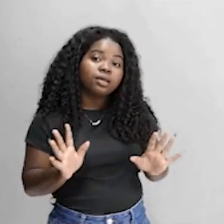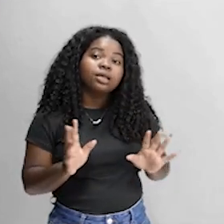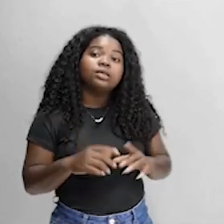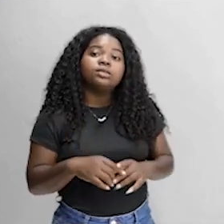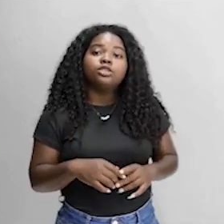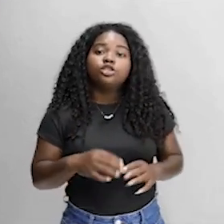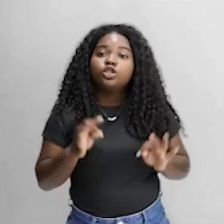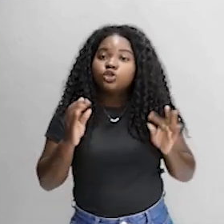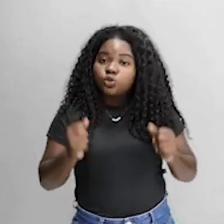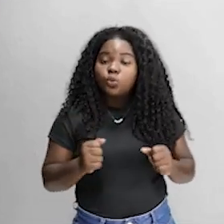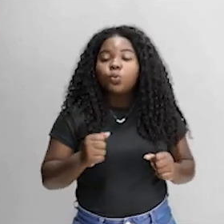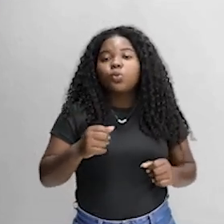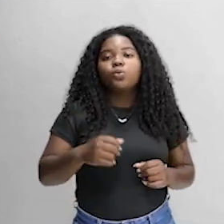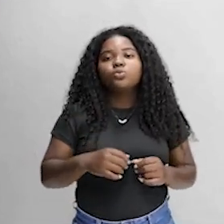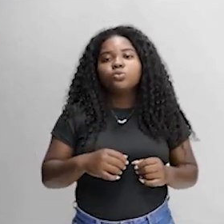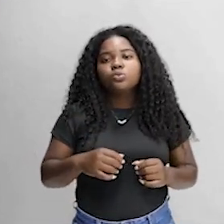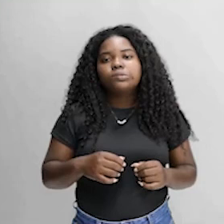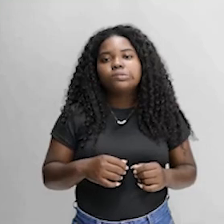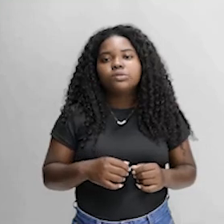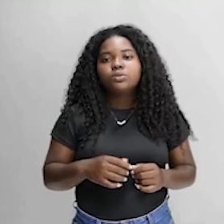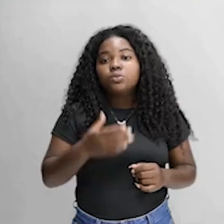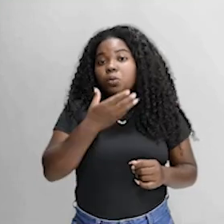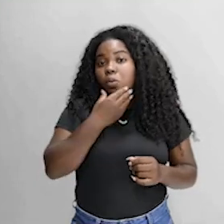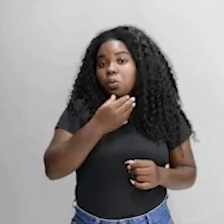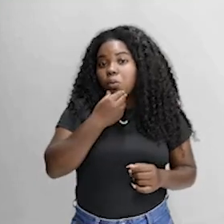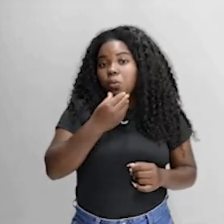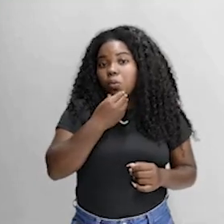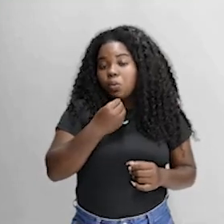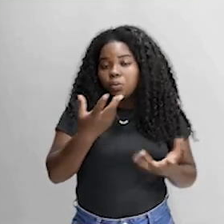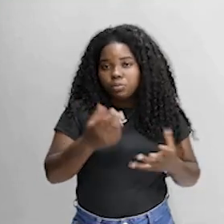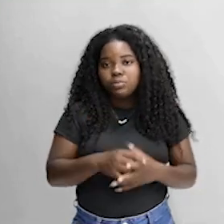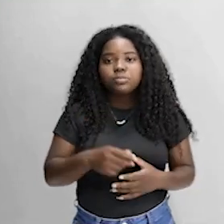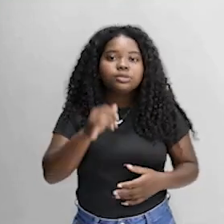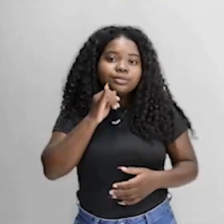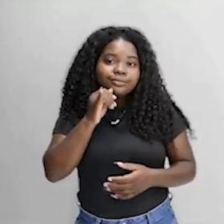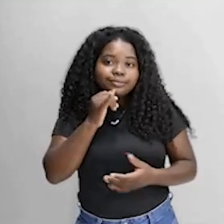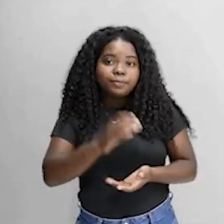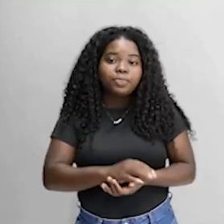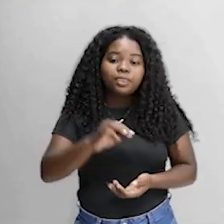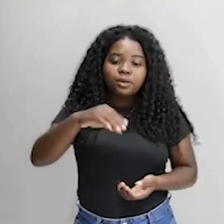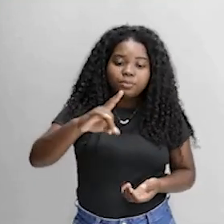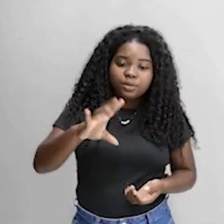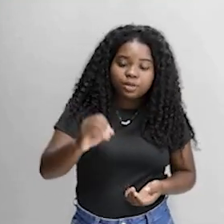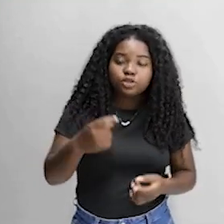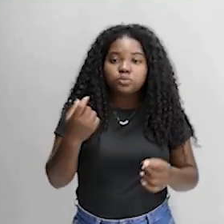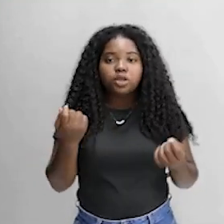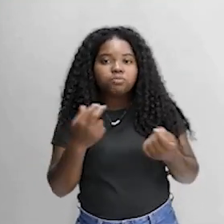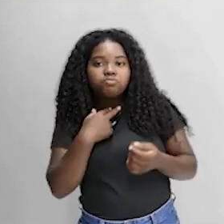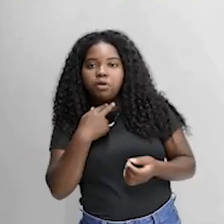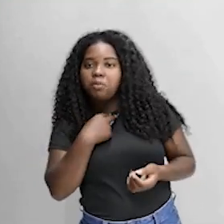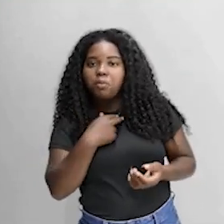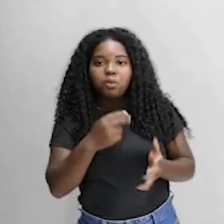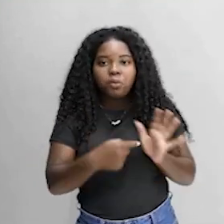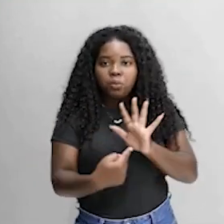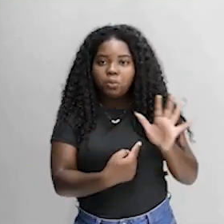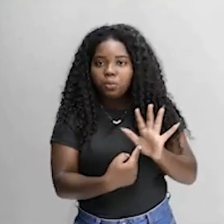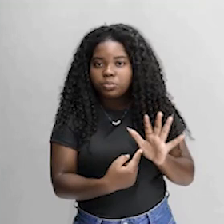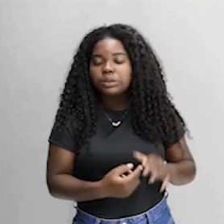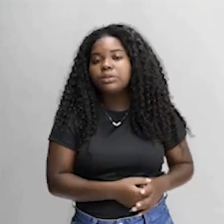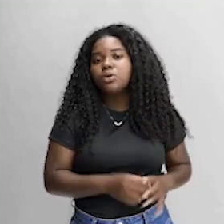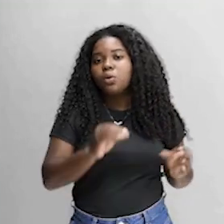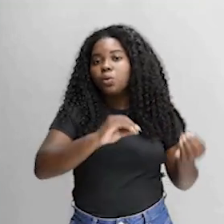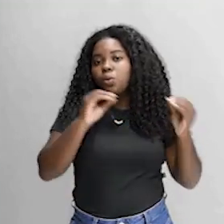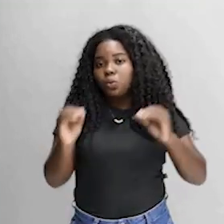Todo, mortal, não foi esta aqui, nem este termo médio, porque ele não pode aparecer aqui. Eu coloquei o